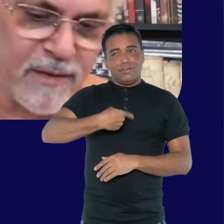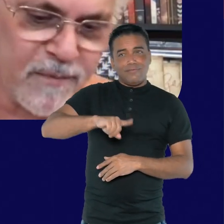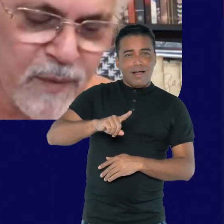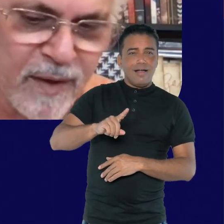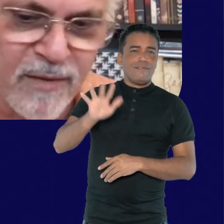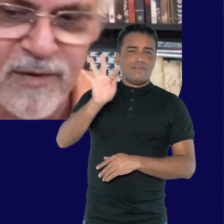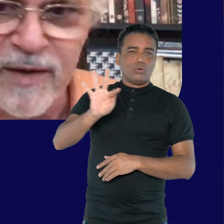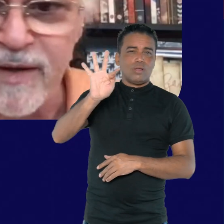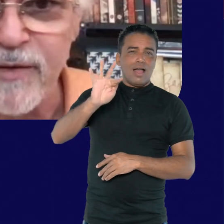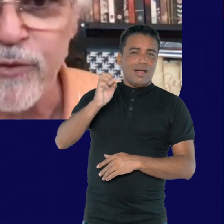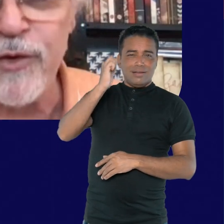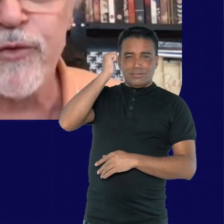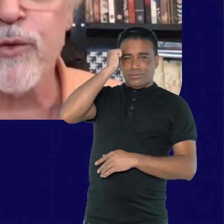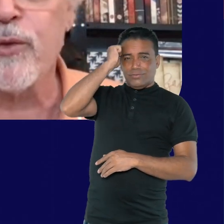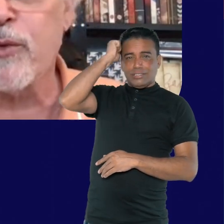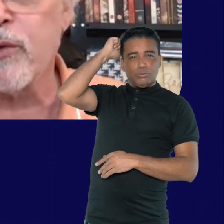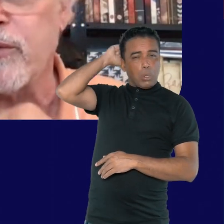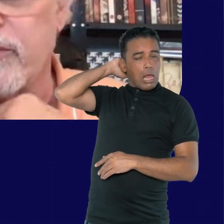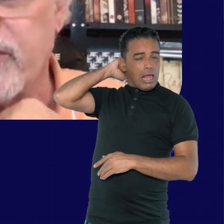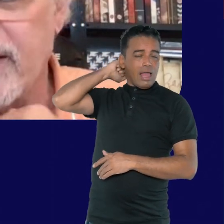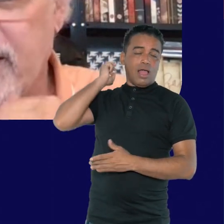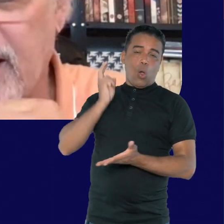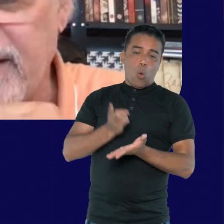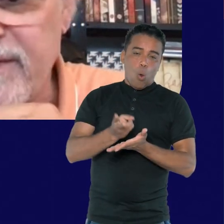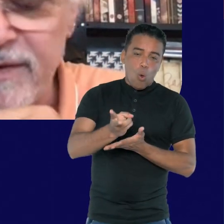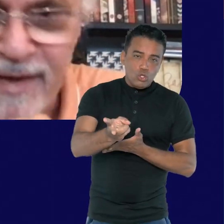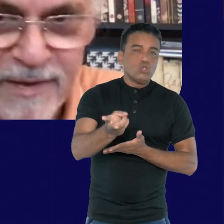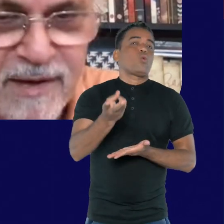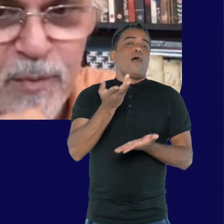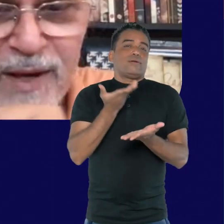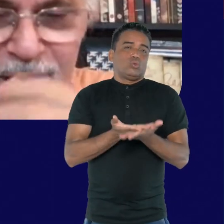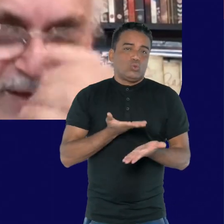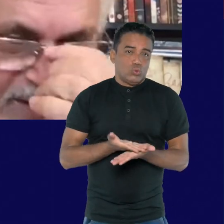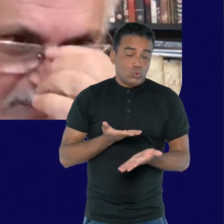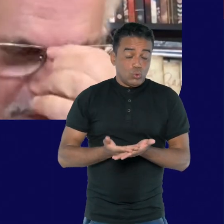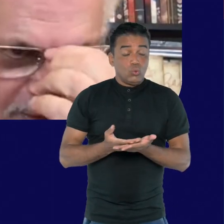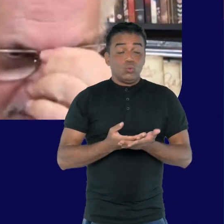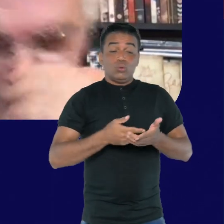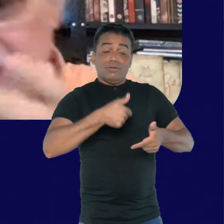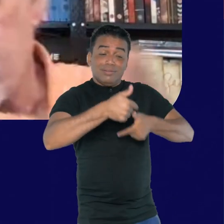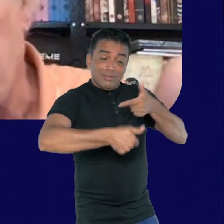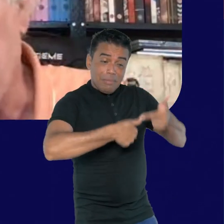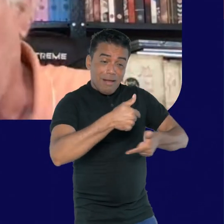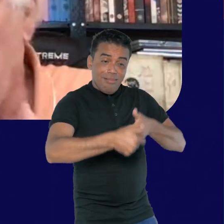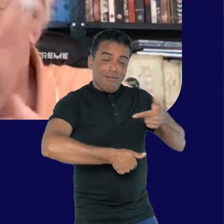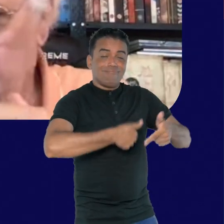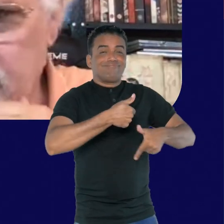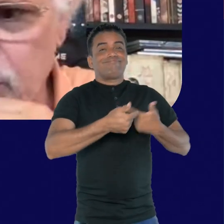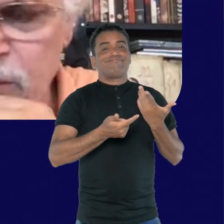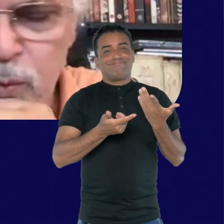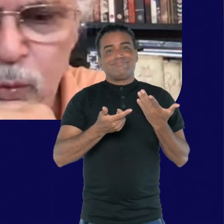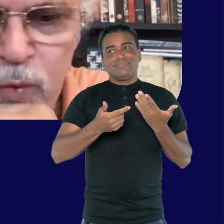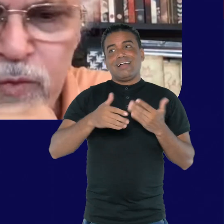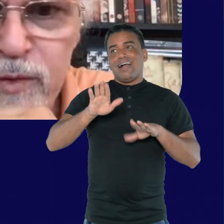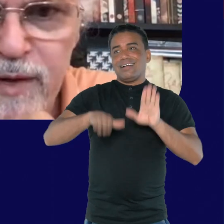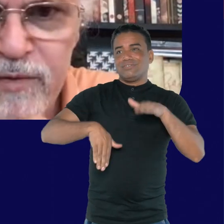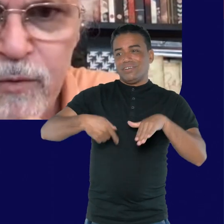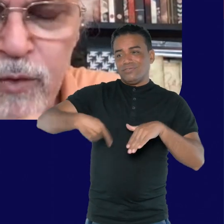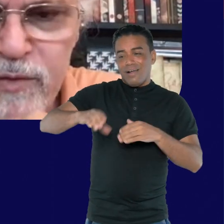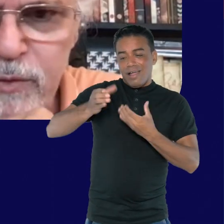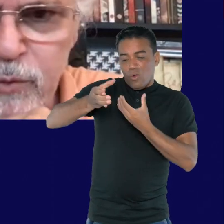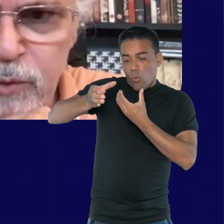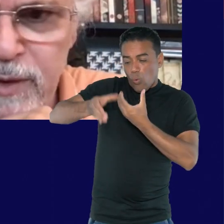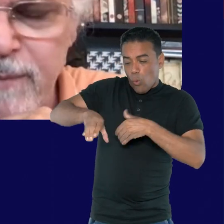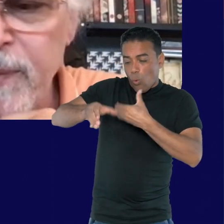tem que seguir os estudos, aí você tem que trabalhar, aí às vezes você vai fazer concurso, e